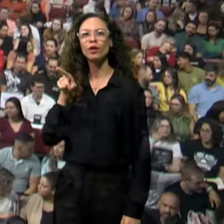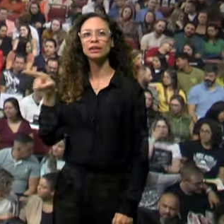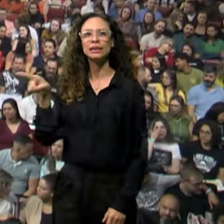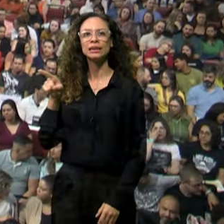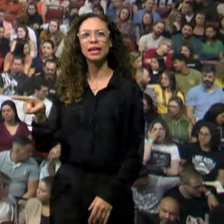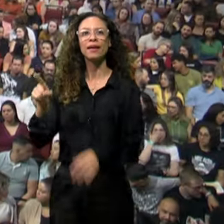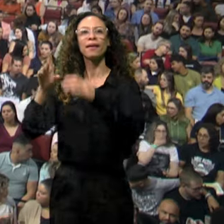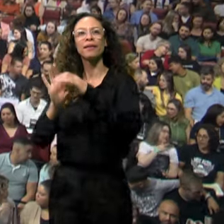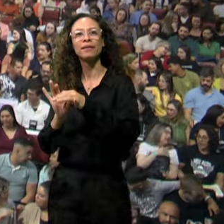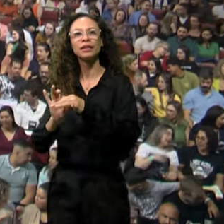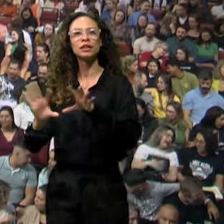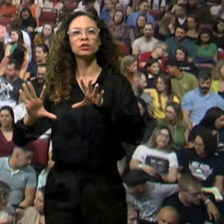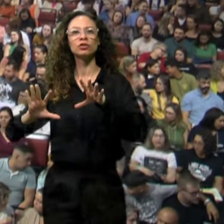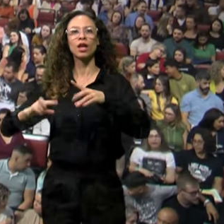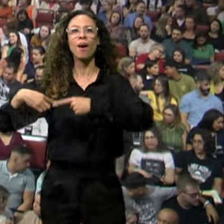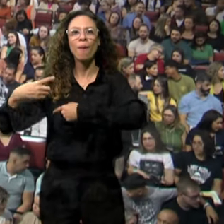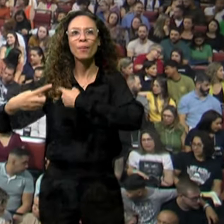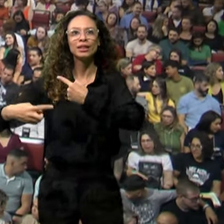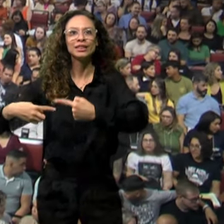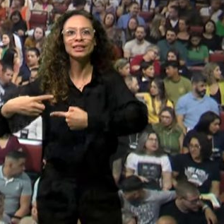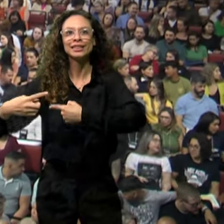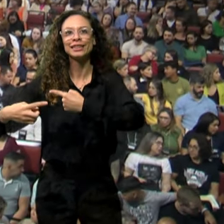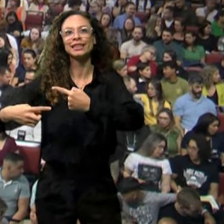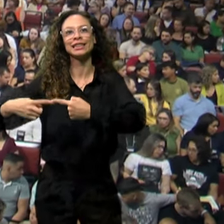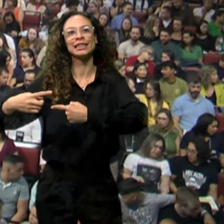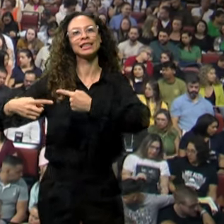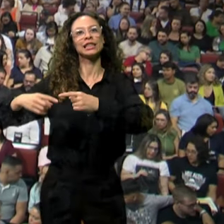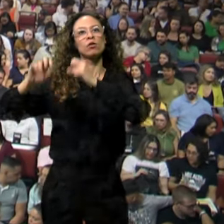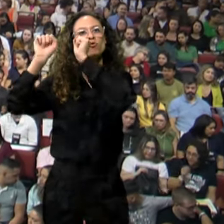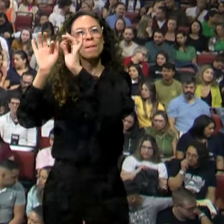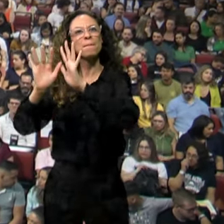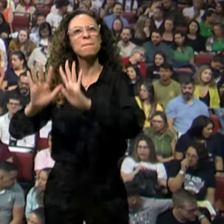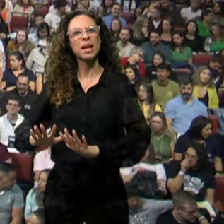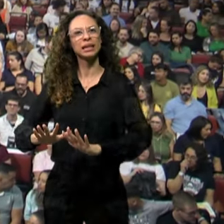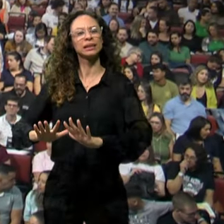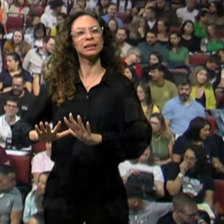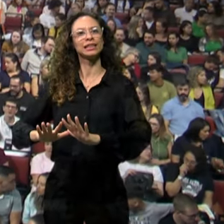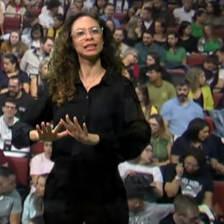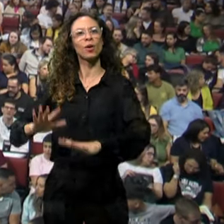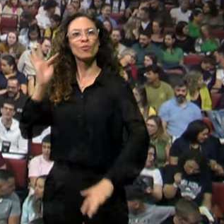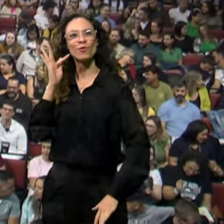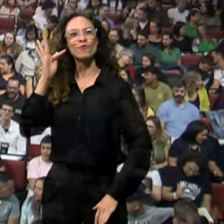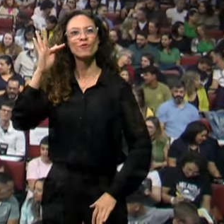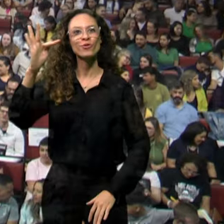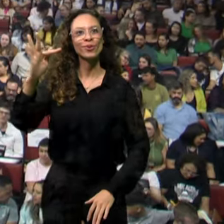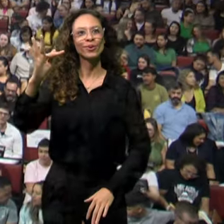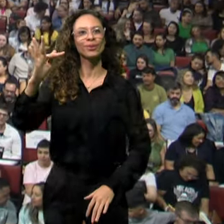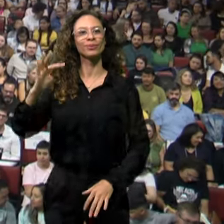um legado e despojo para sua descendência